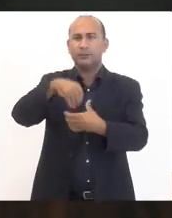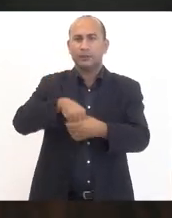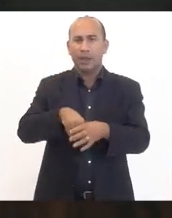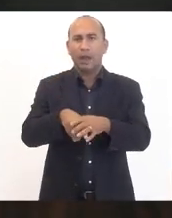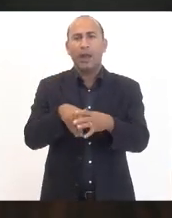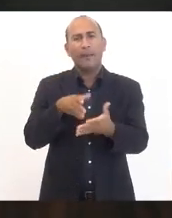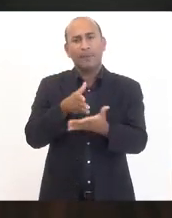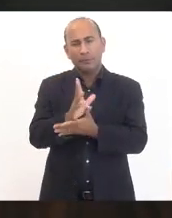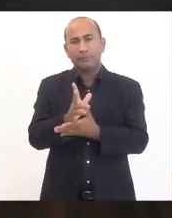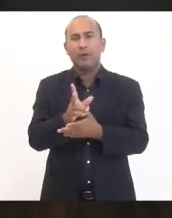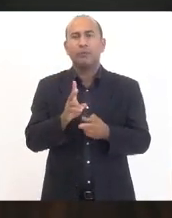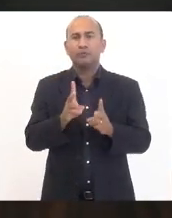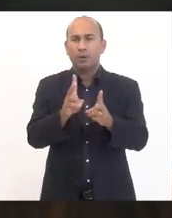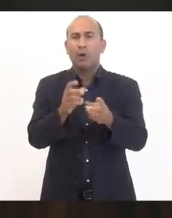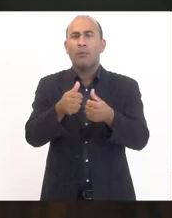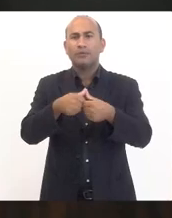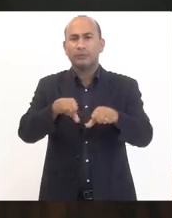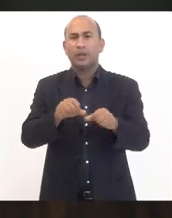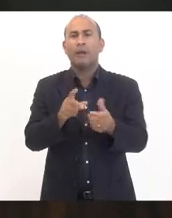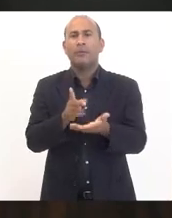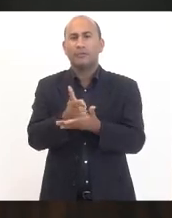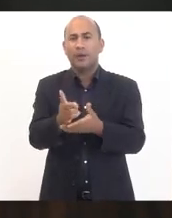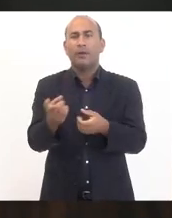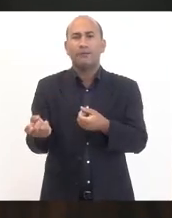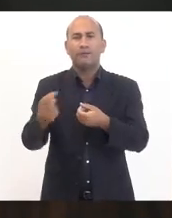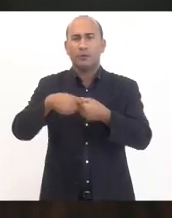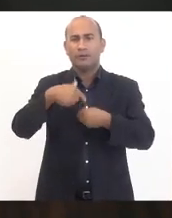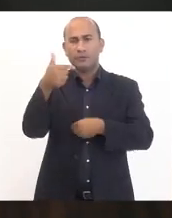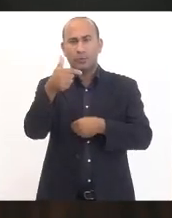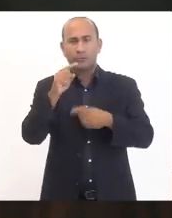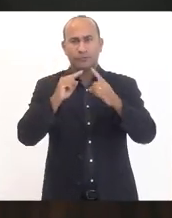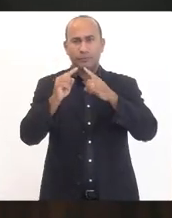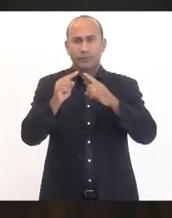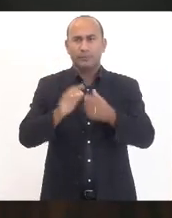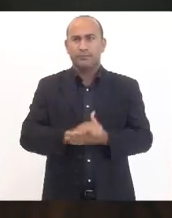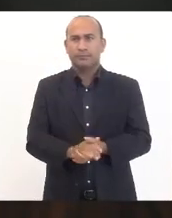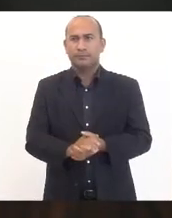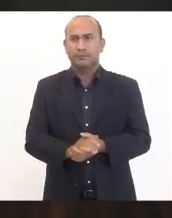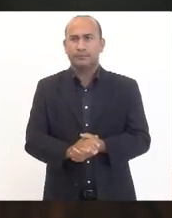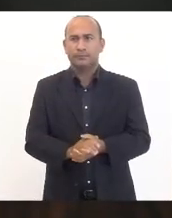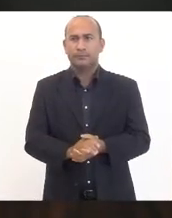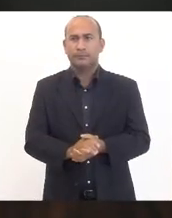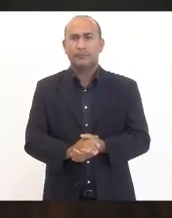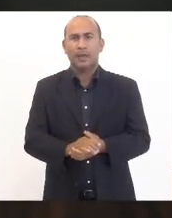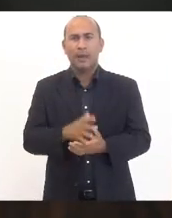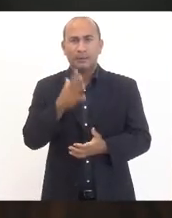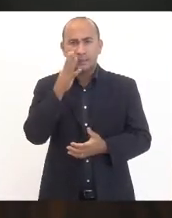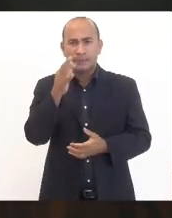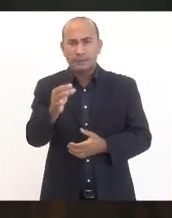que aprovam permaneçam como estão aprovados. Em primeira, retornam em segunda discussão. Senhor presidente. Atenção, assessoria.